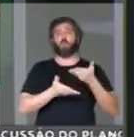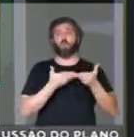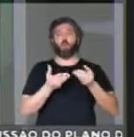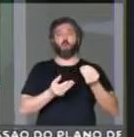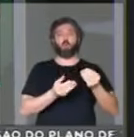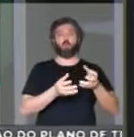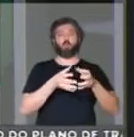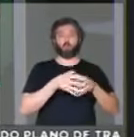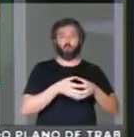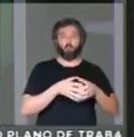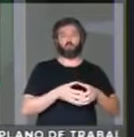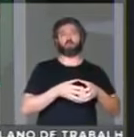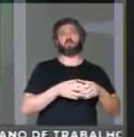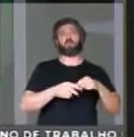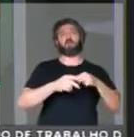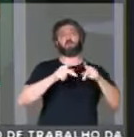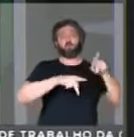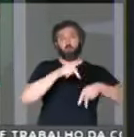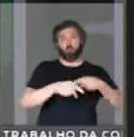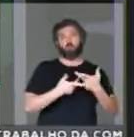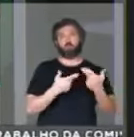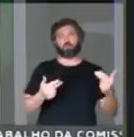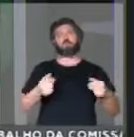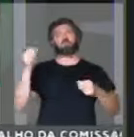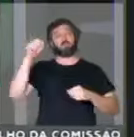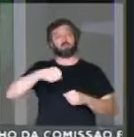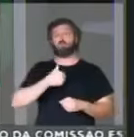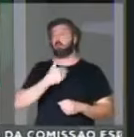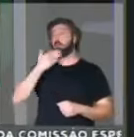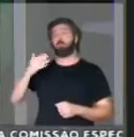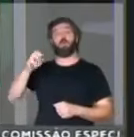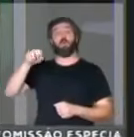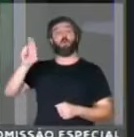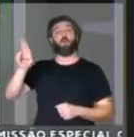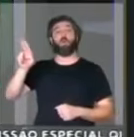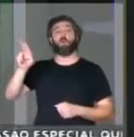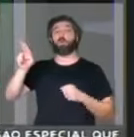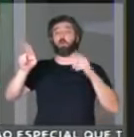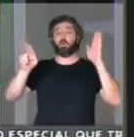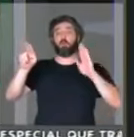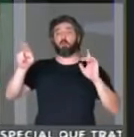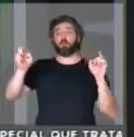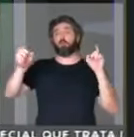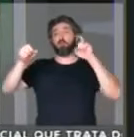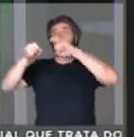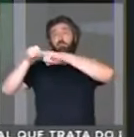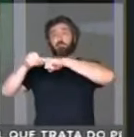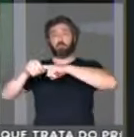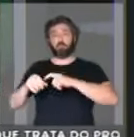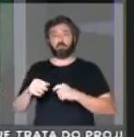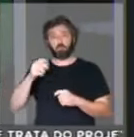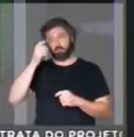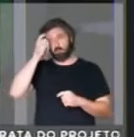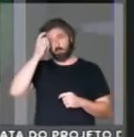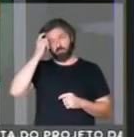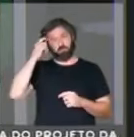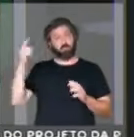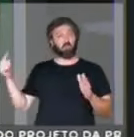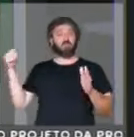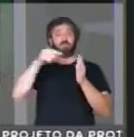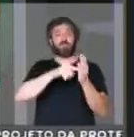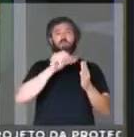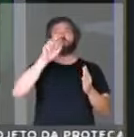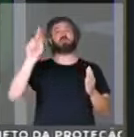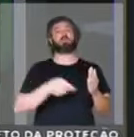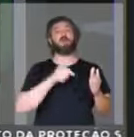por isso nós vamos recorrer sim ao sistema das nações unidas à qual o brasil faz parte para denunciar o